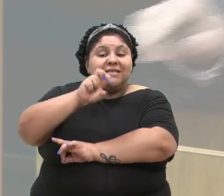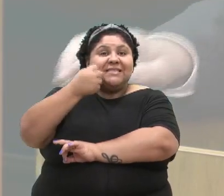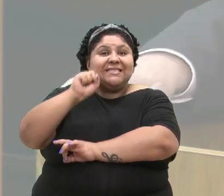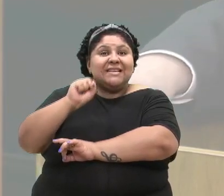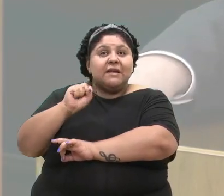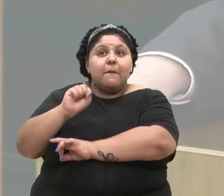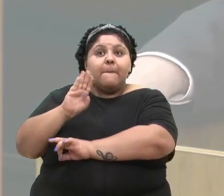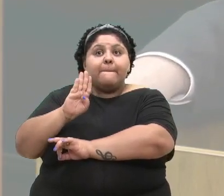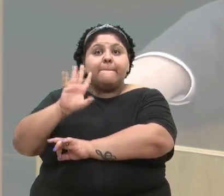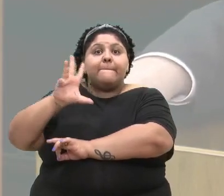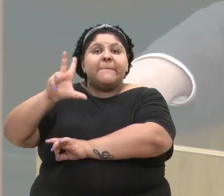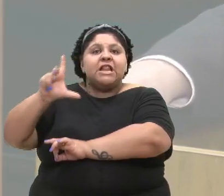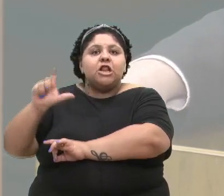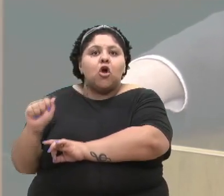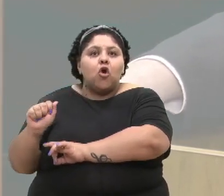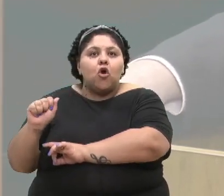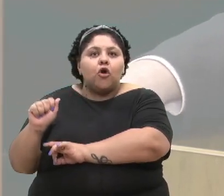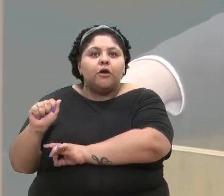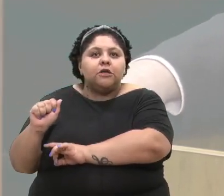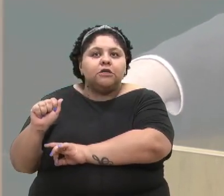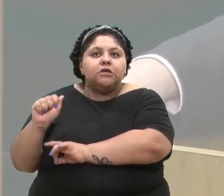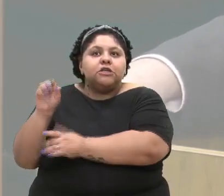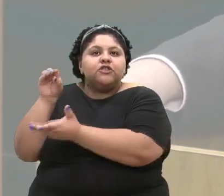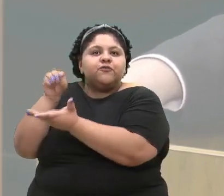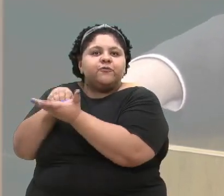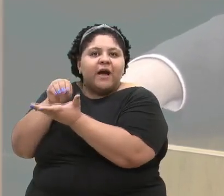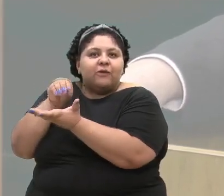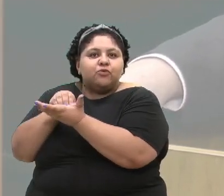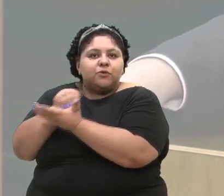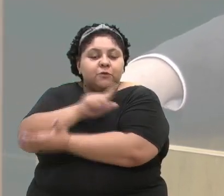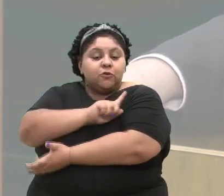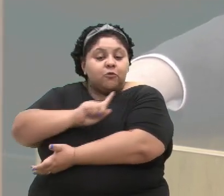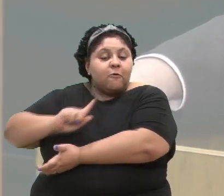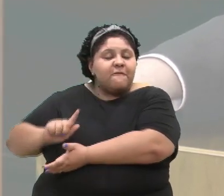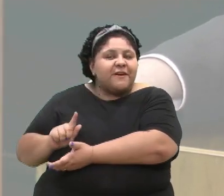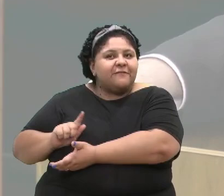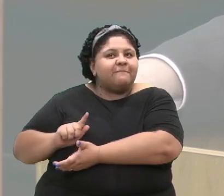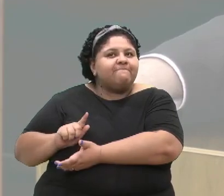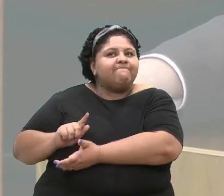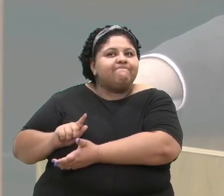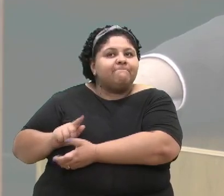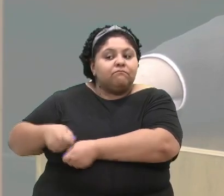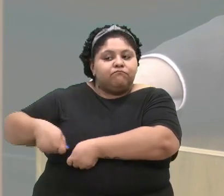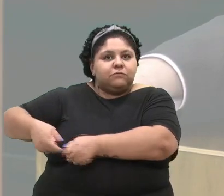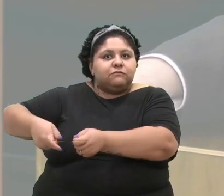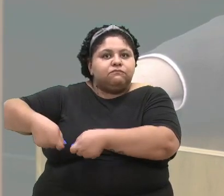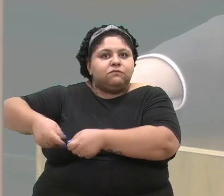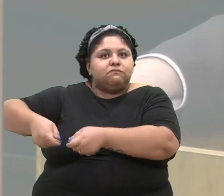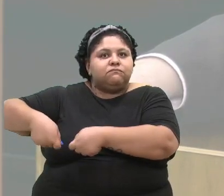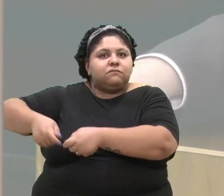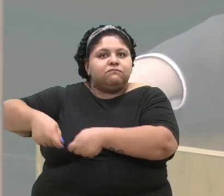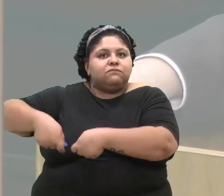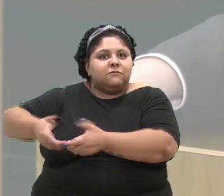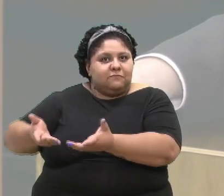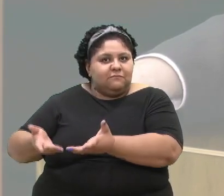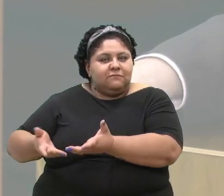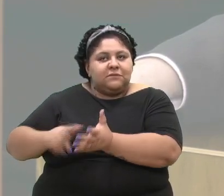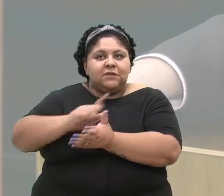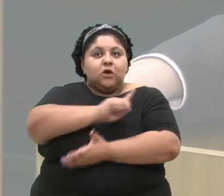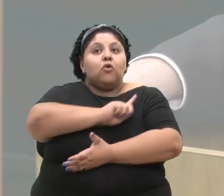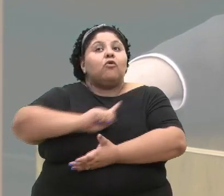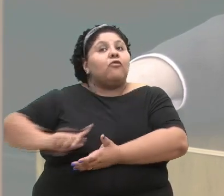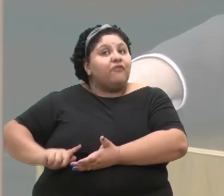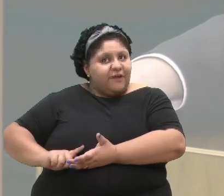58 bilhões de déficit que o governo está gastando. O governo